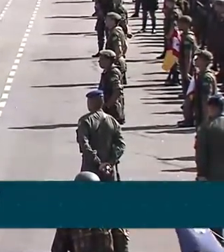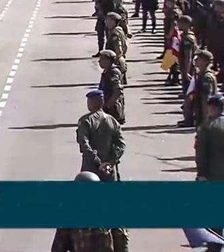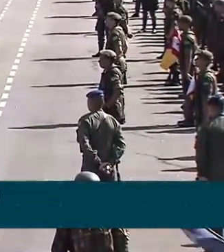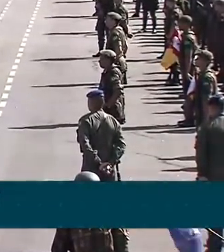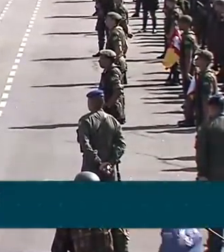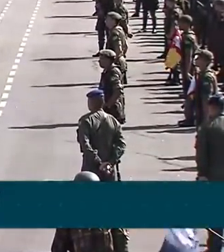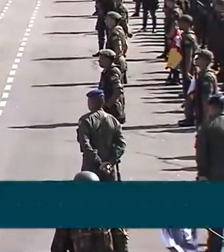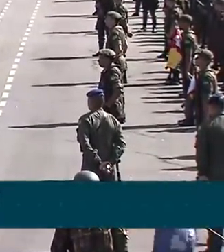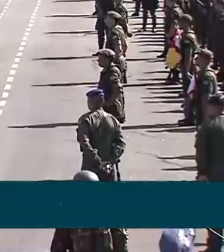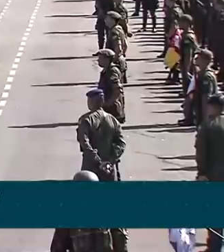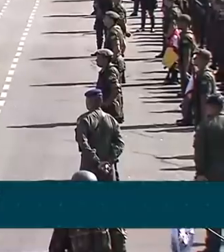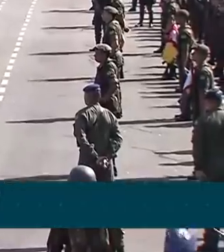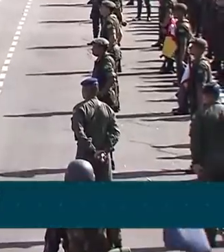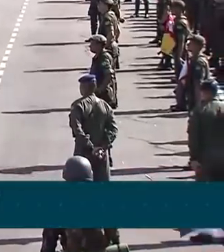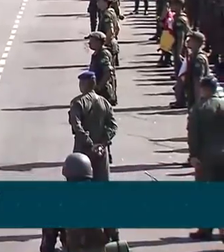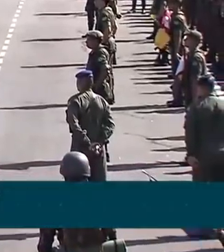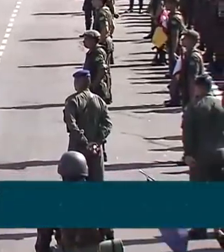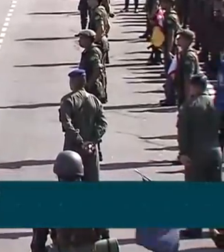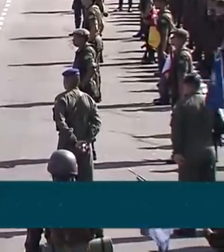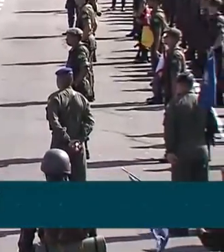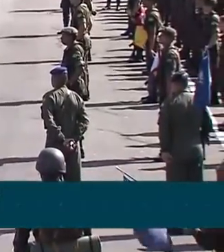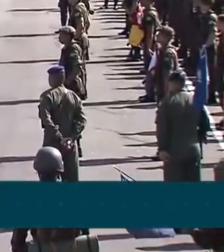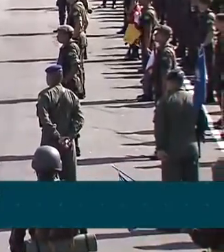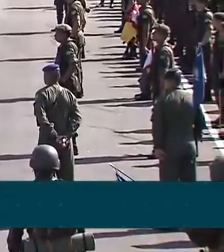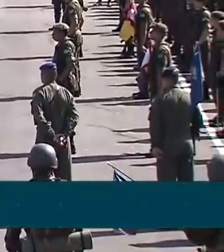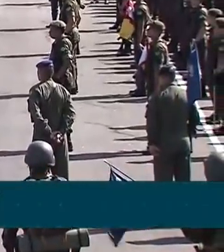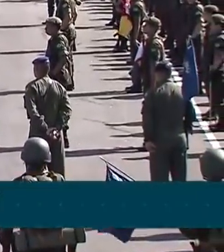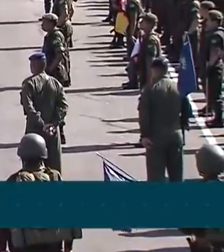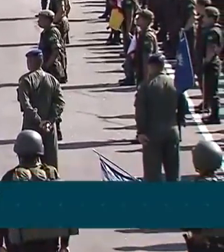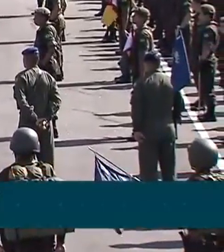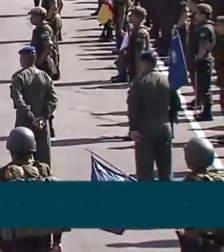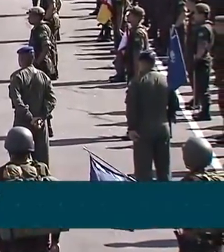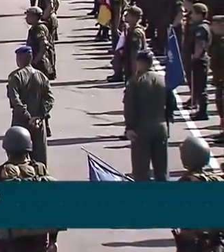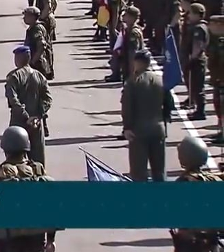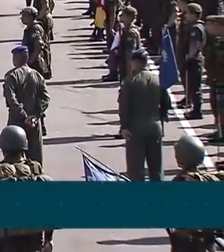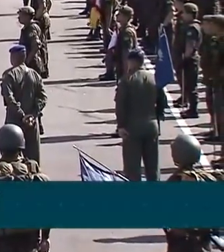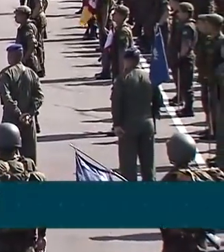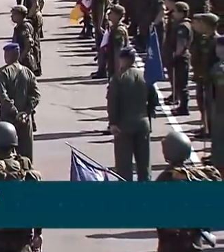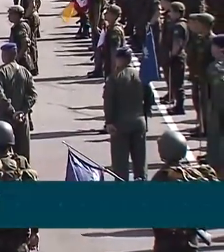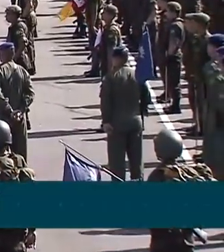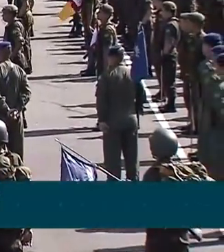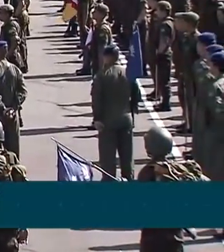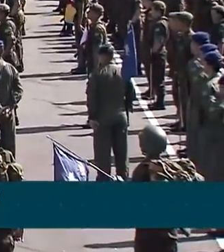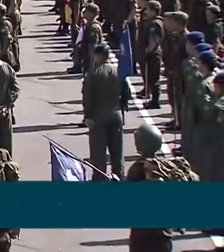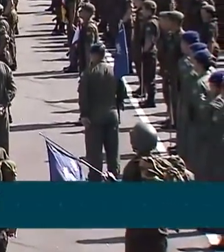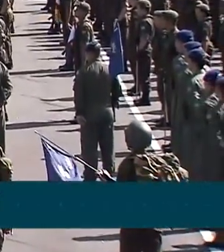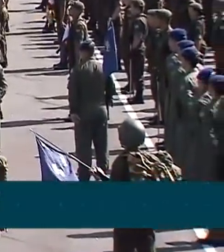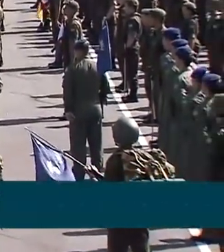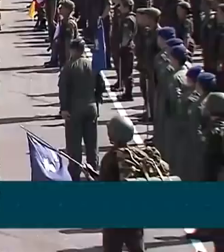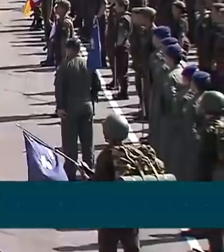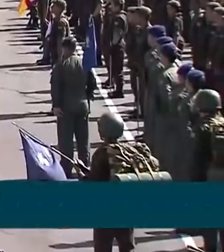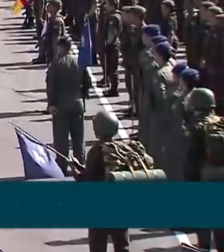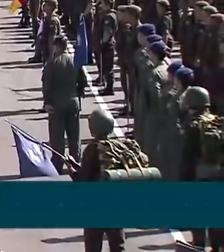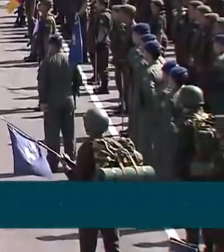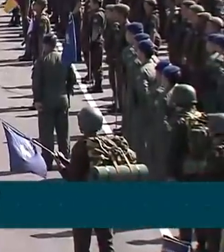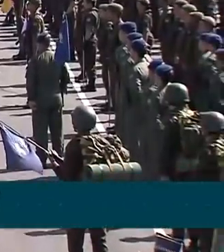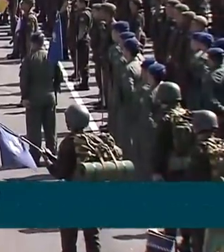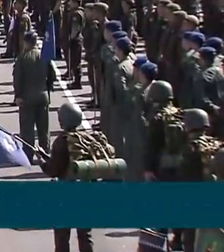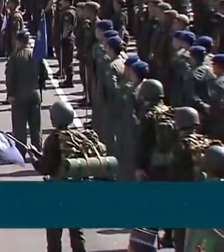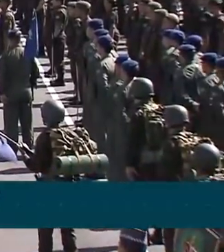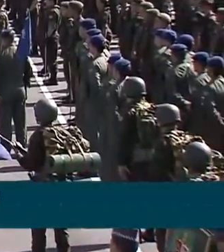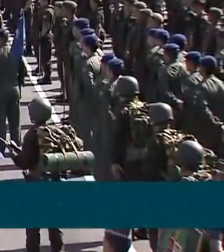nossa democracia e pela nossa liberdade. Obrigado,